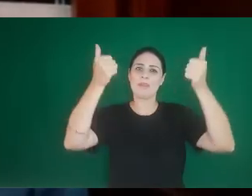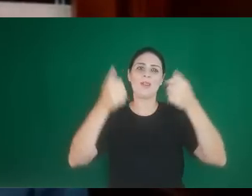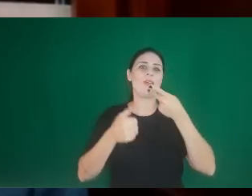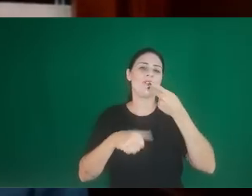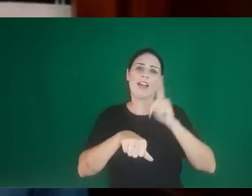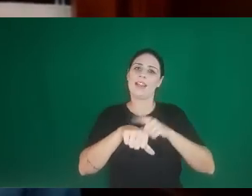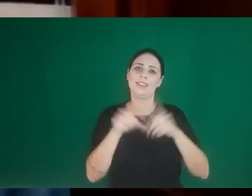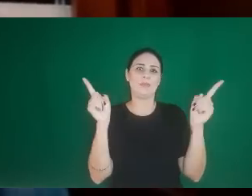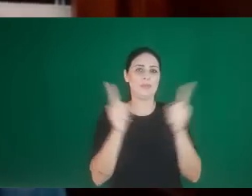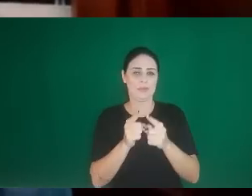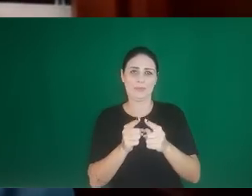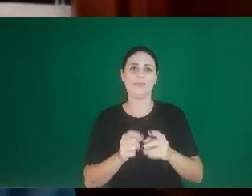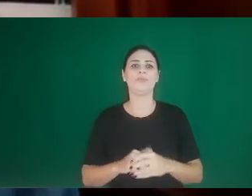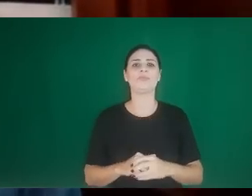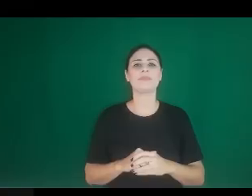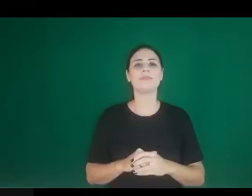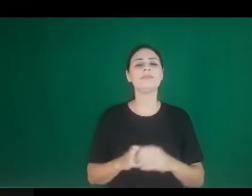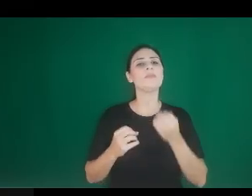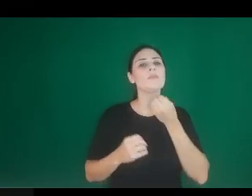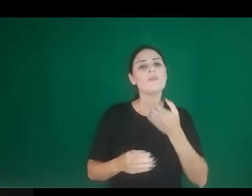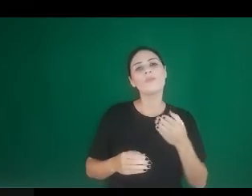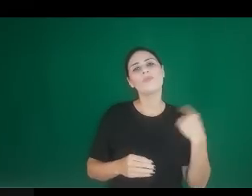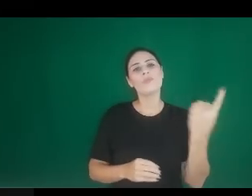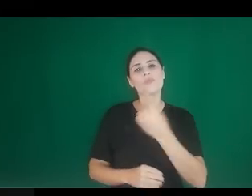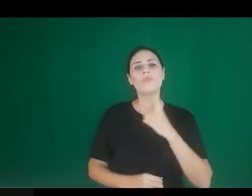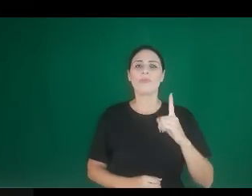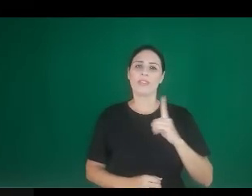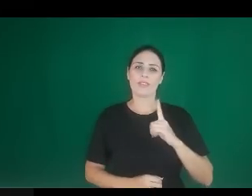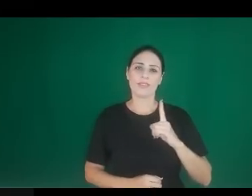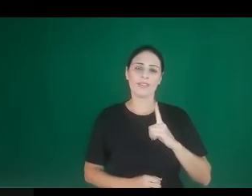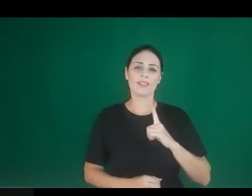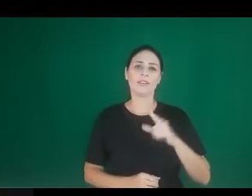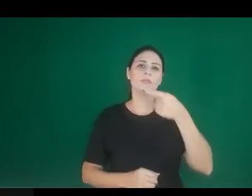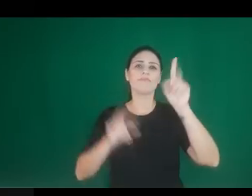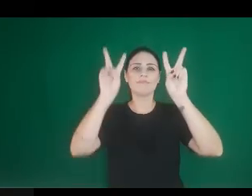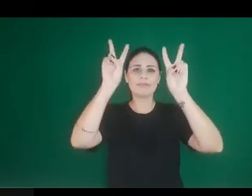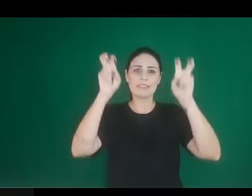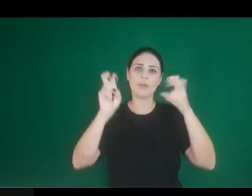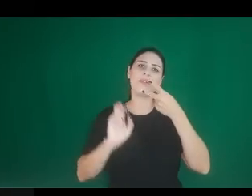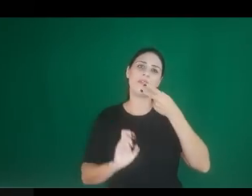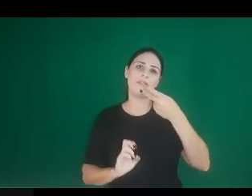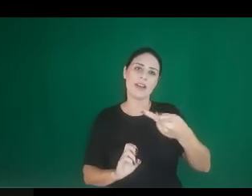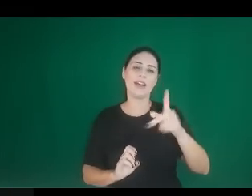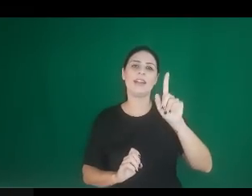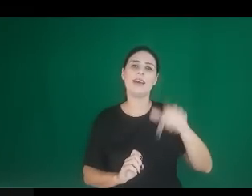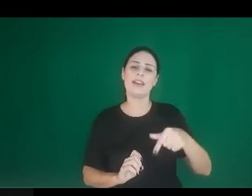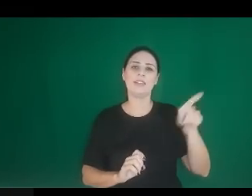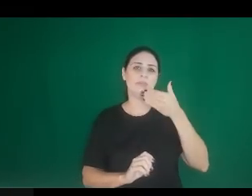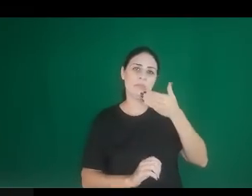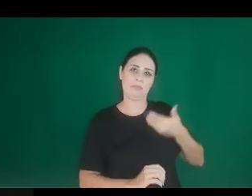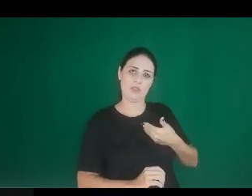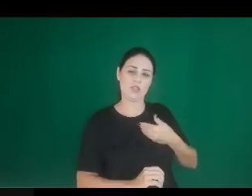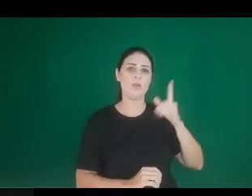possível na fala e no tempo que nós temos. Bom, aí nós temos, né, o título da fala, né,